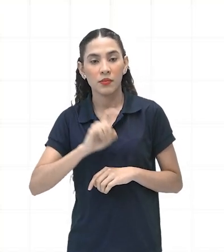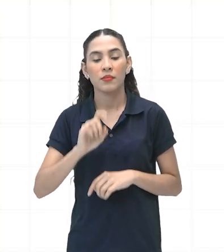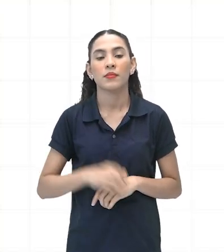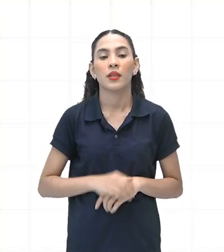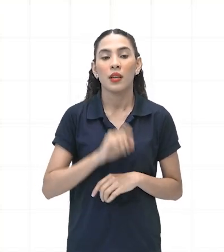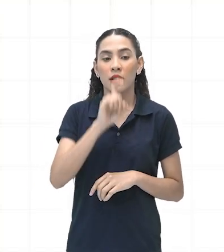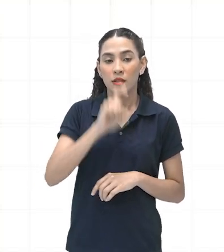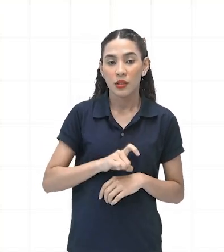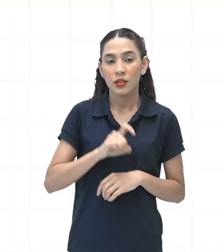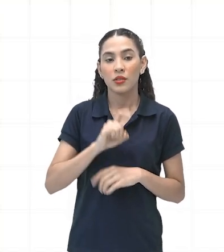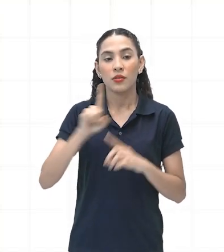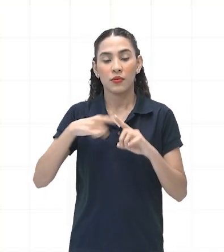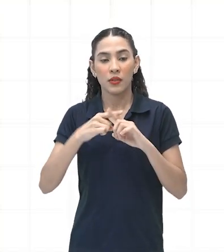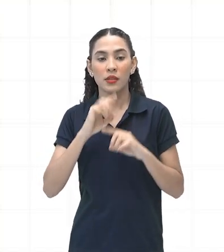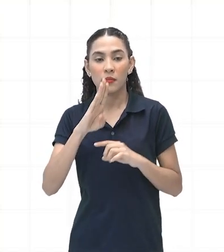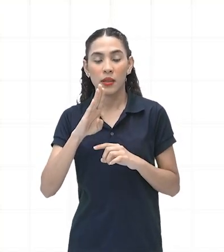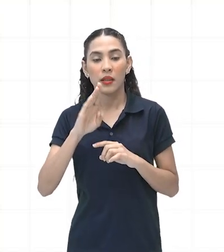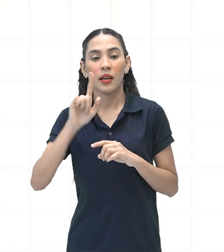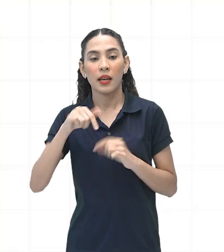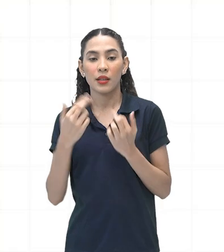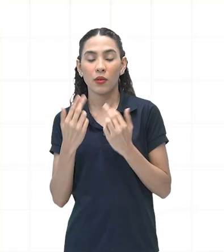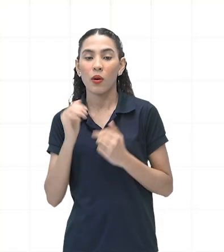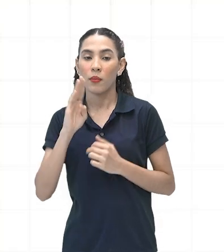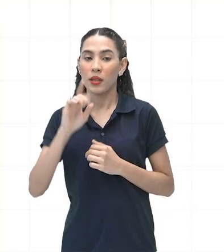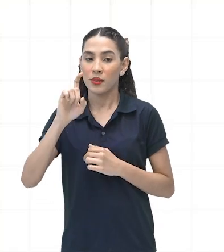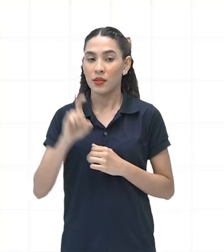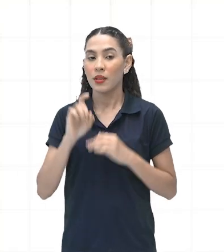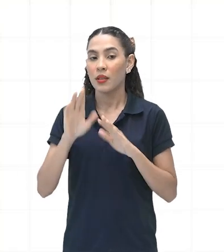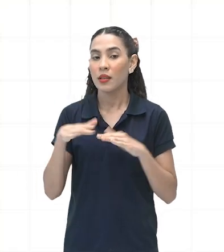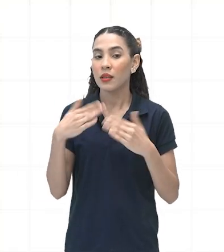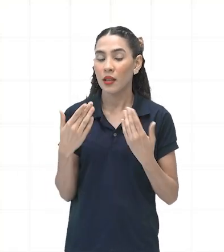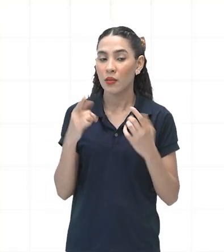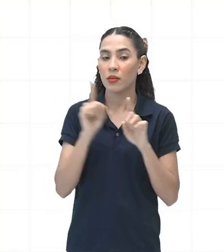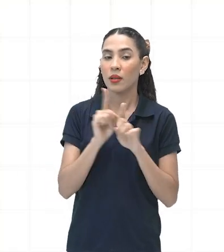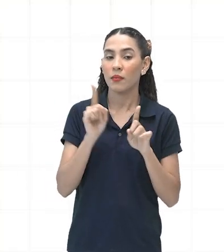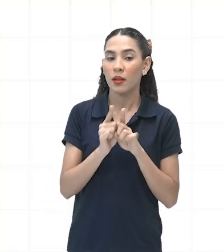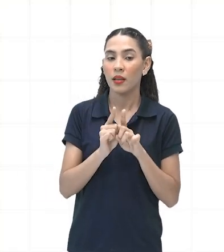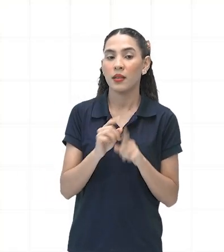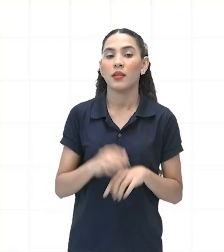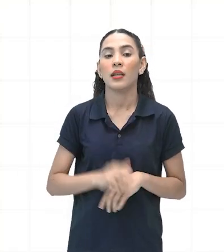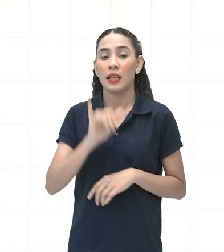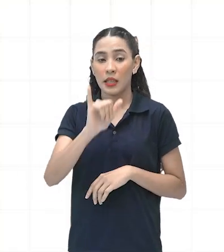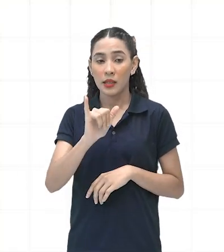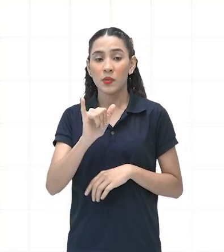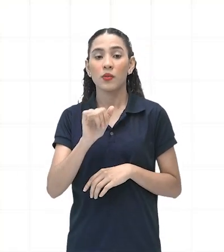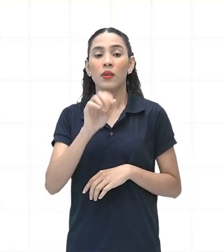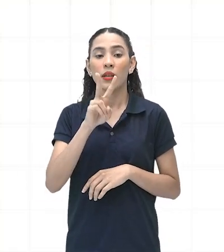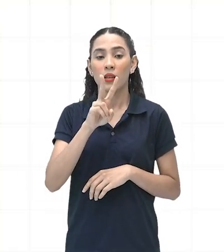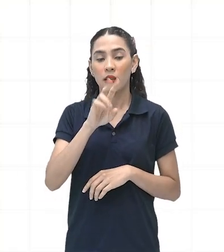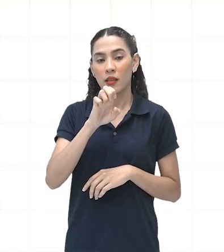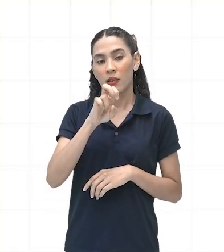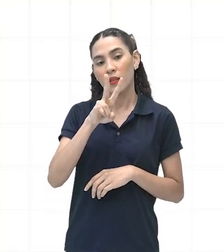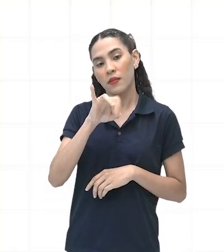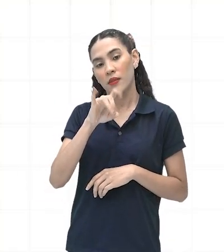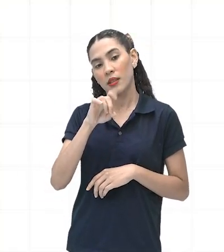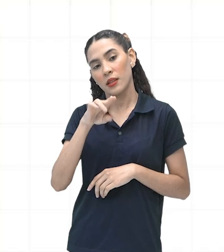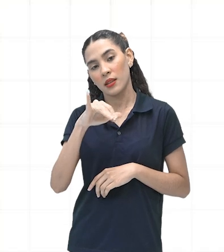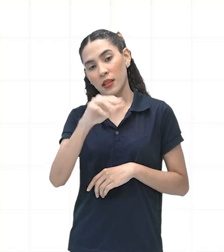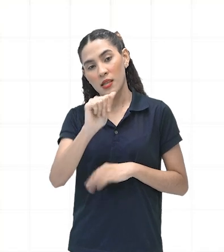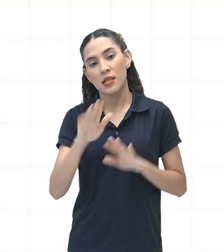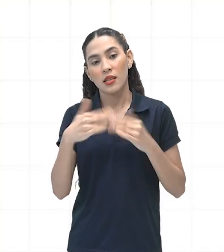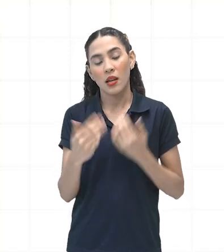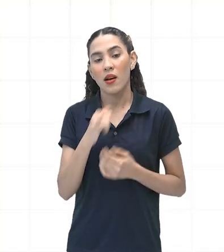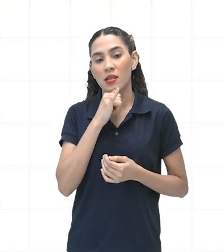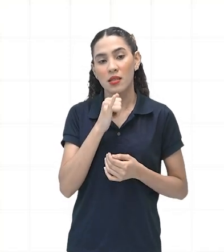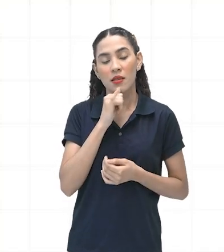é bx. Muito bem. Da mesma forma aqui, eu vou colocar o y em evidência. Então, colocando o y